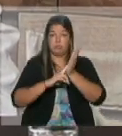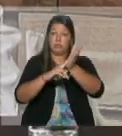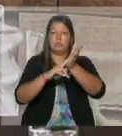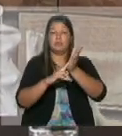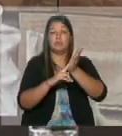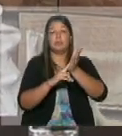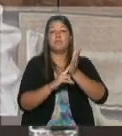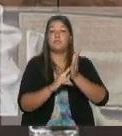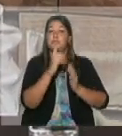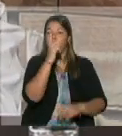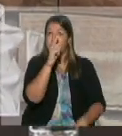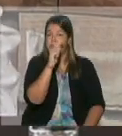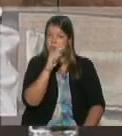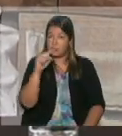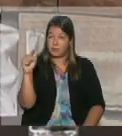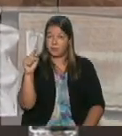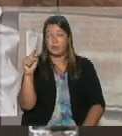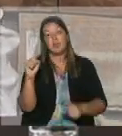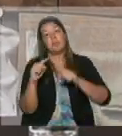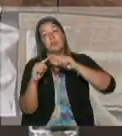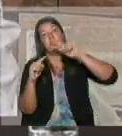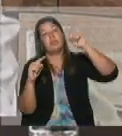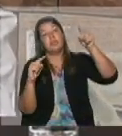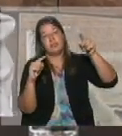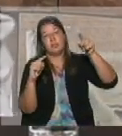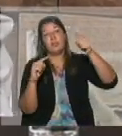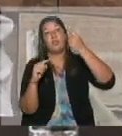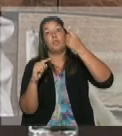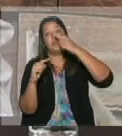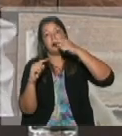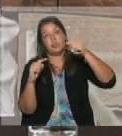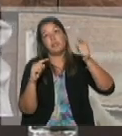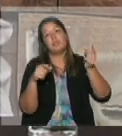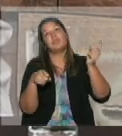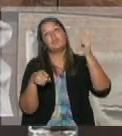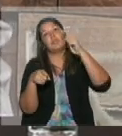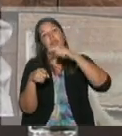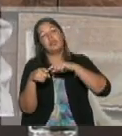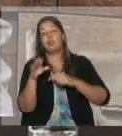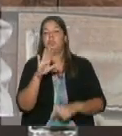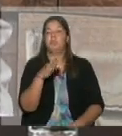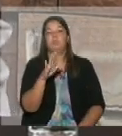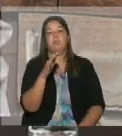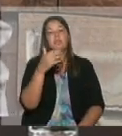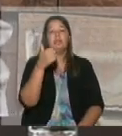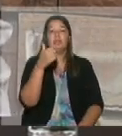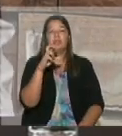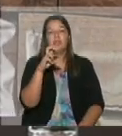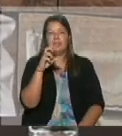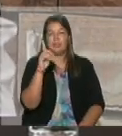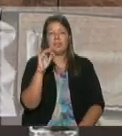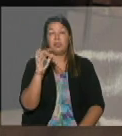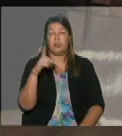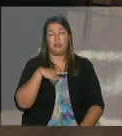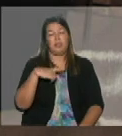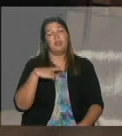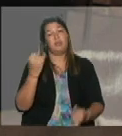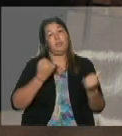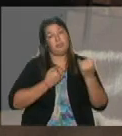para mais uma semana para voltar, pelo menos 15 dias para você ter uma notícia. Ter uma